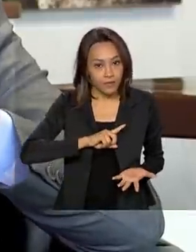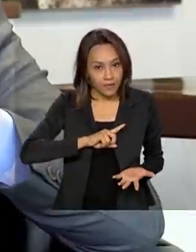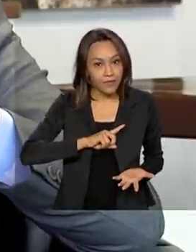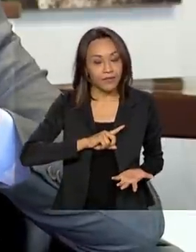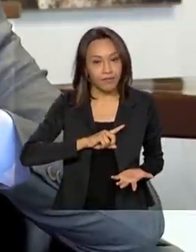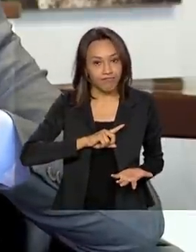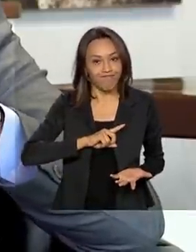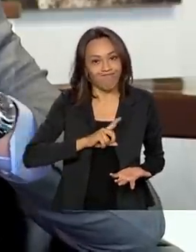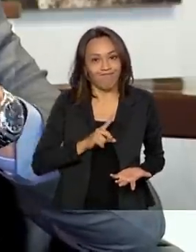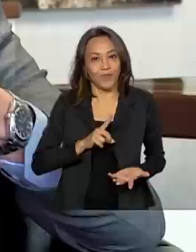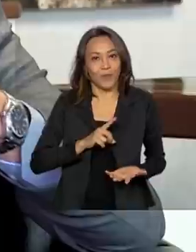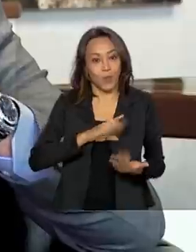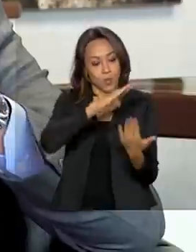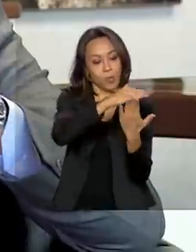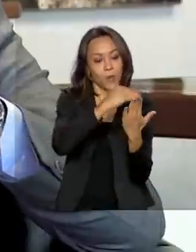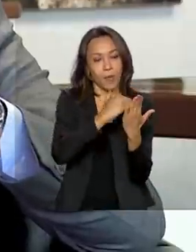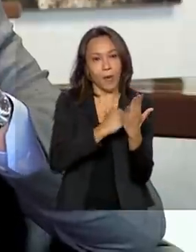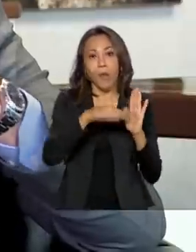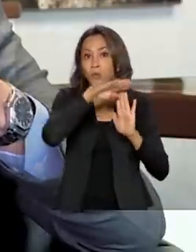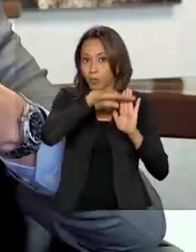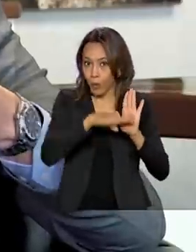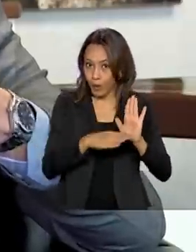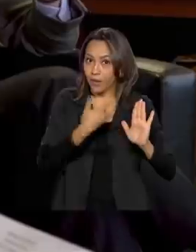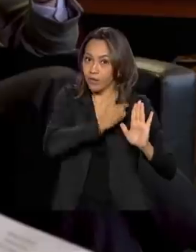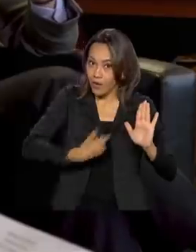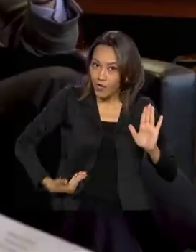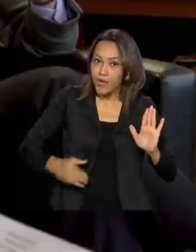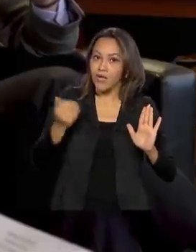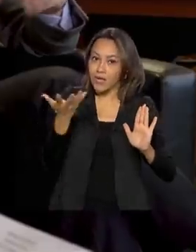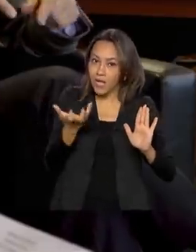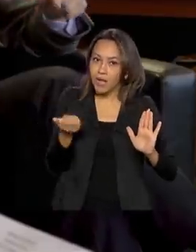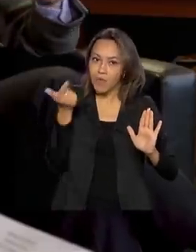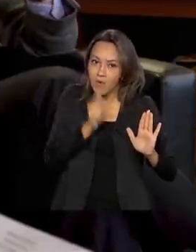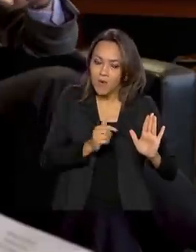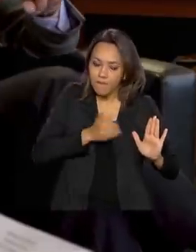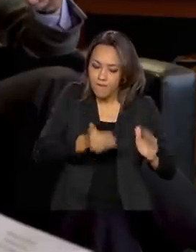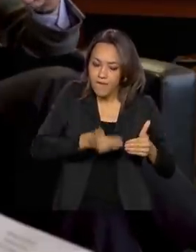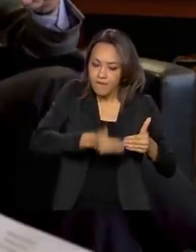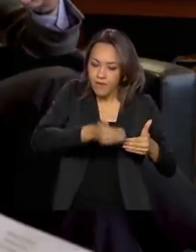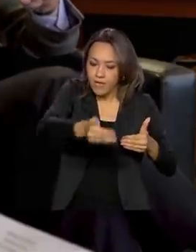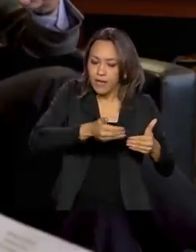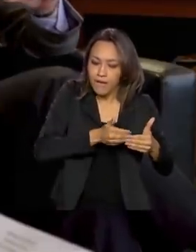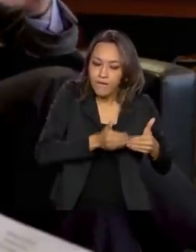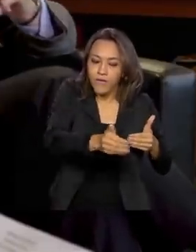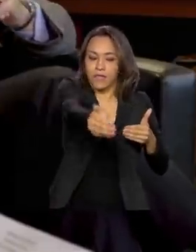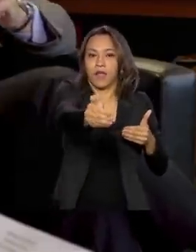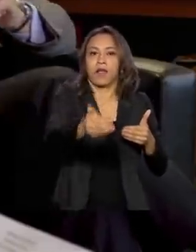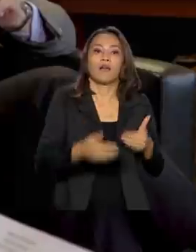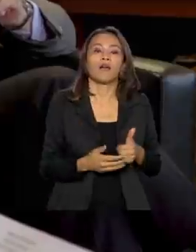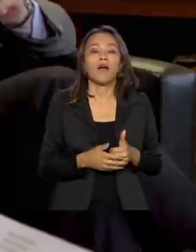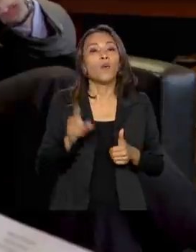do governo, temos buscado sempre avançar, é a participação do Brasil